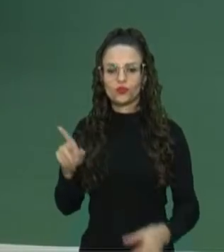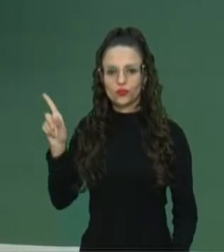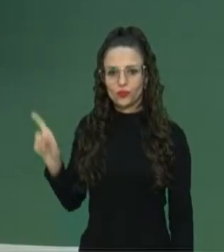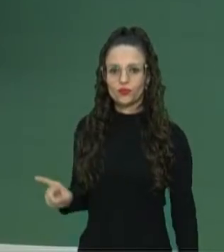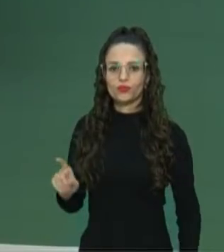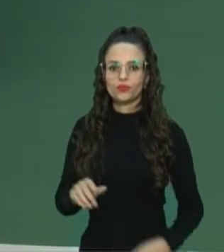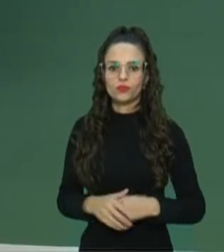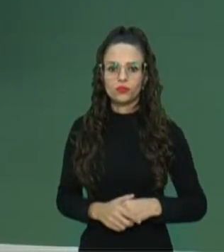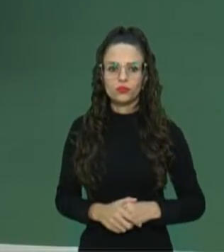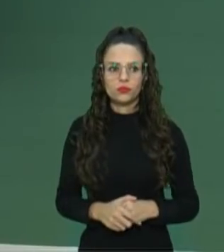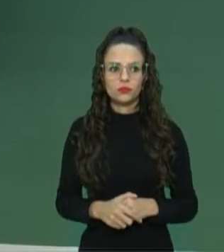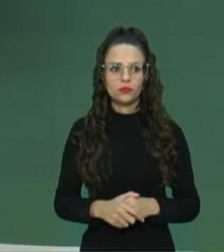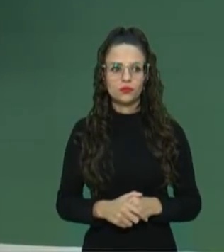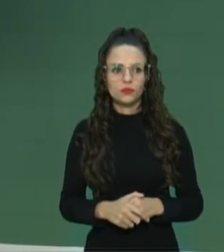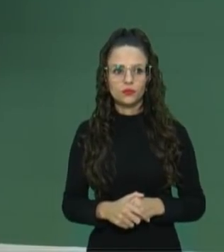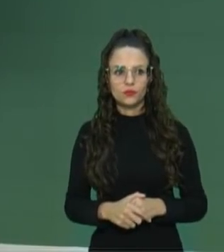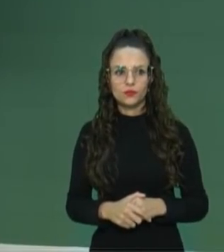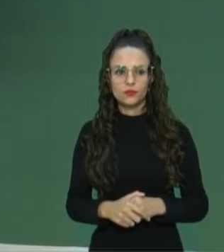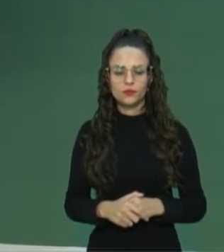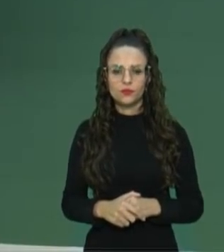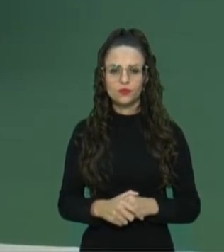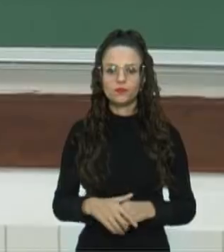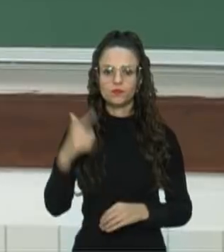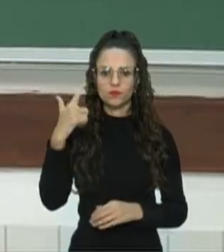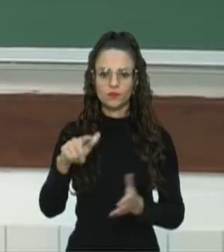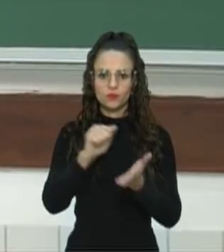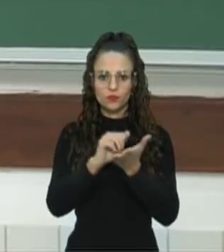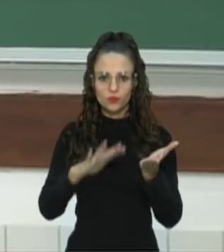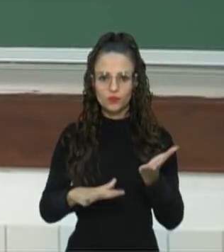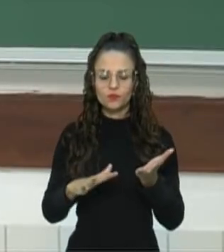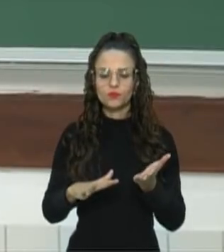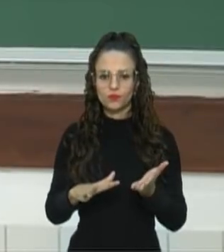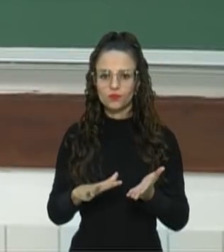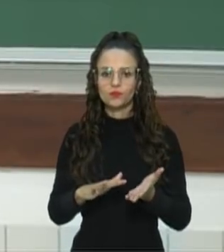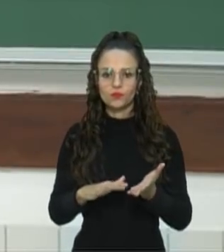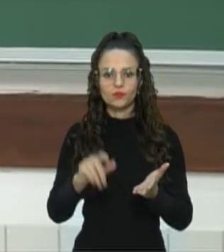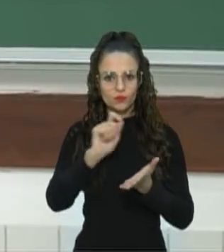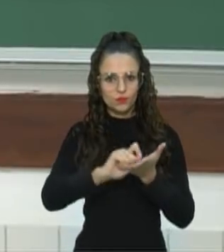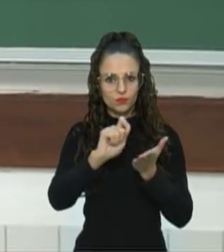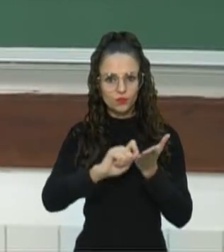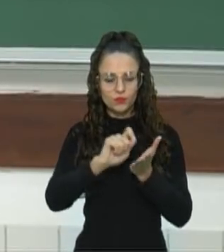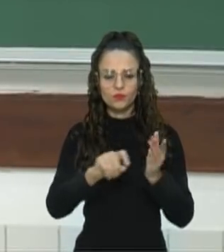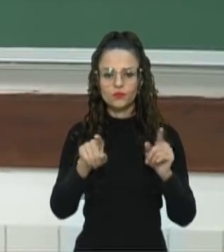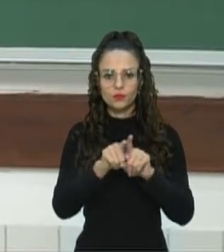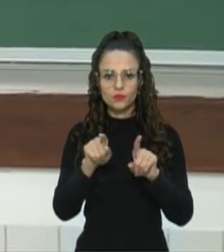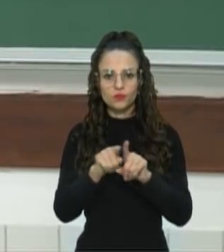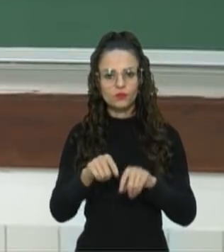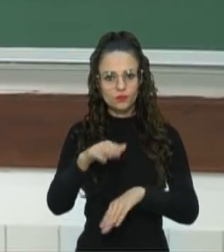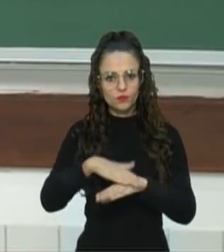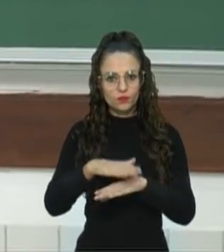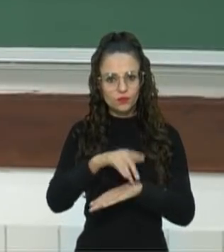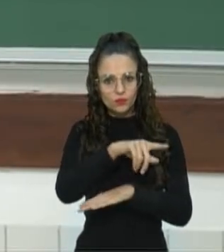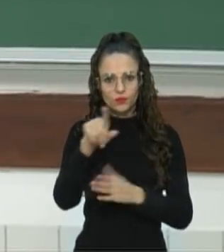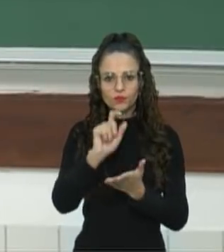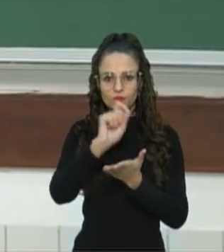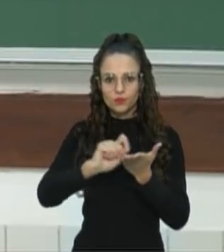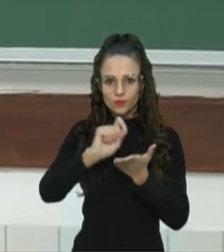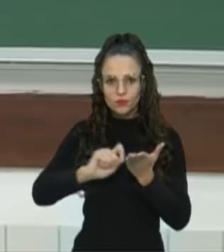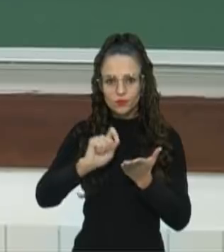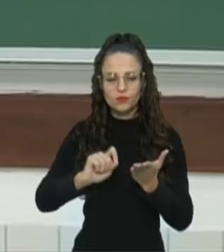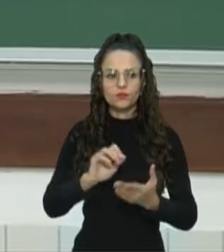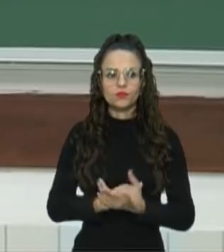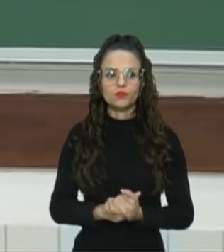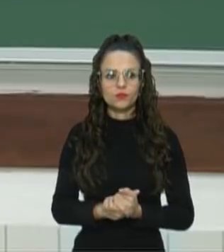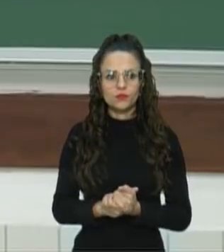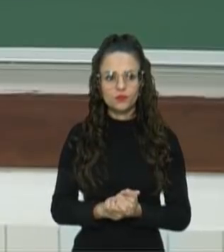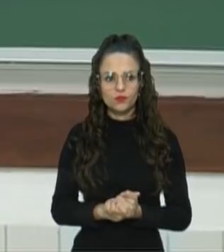resposta aqui para vocês. Então, mais uma atividade, dessa vez uma atividade descritiva também, né? Então já faz as suas devidas anotações no caderno que